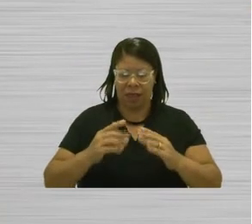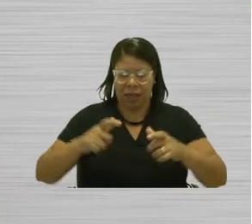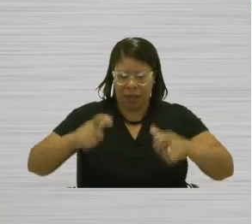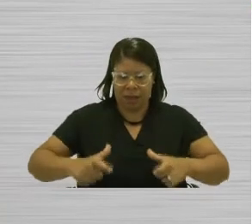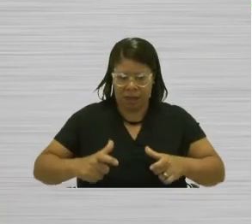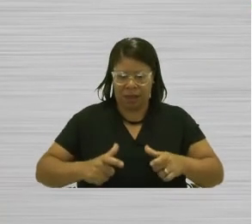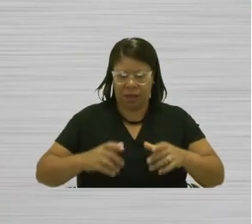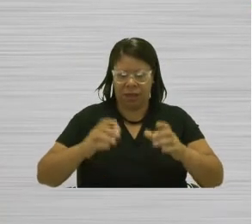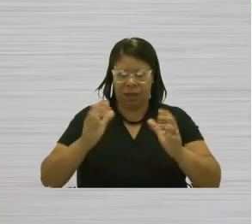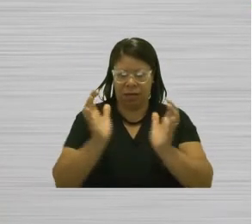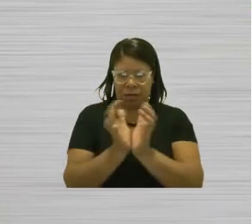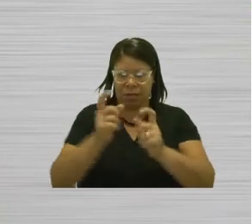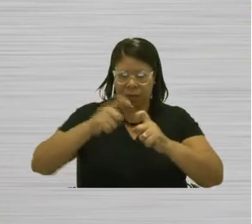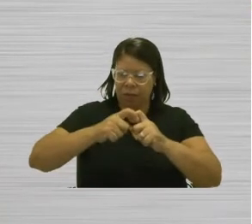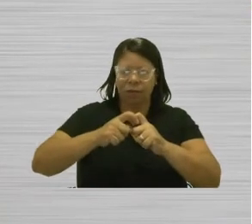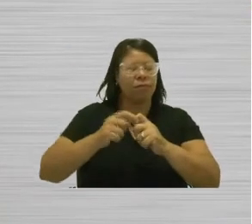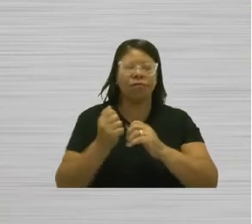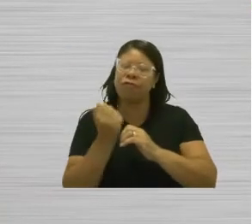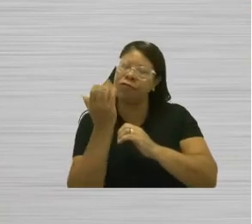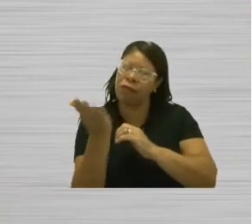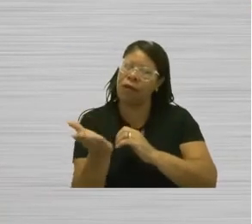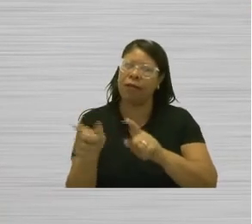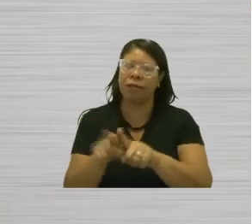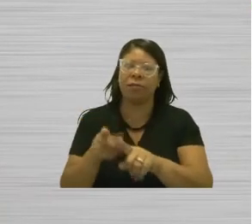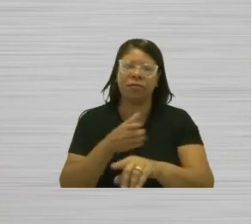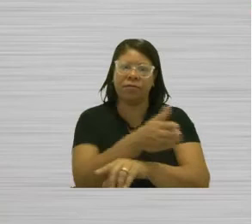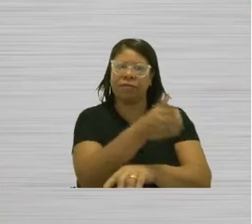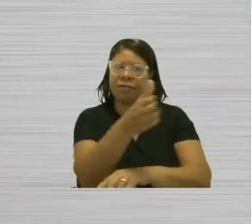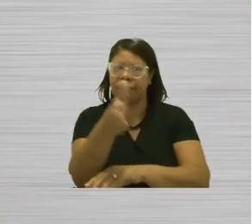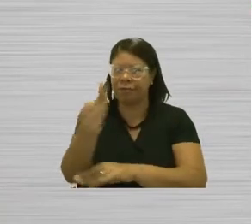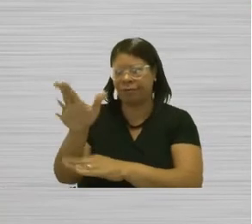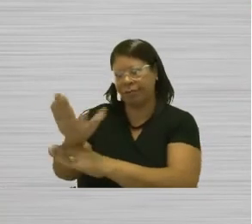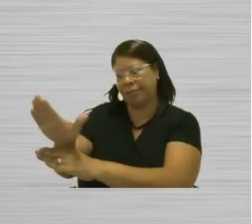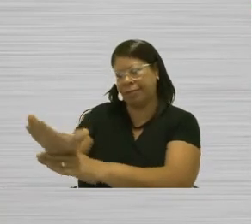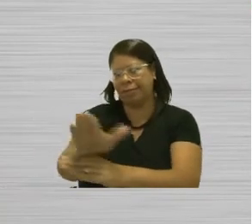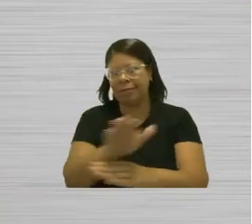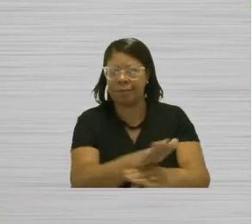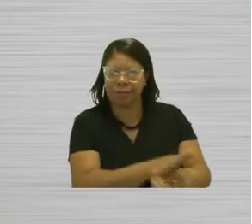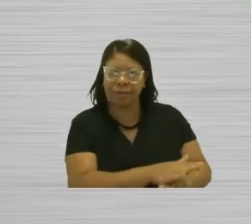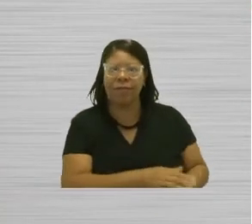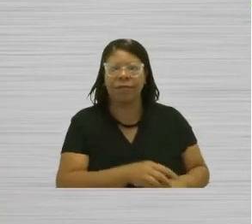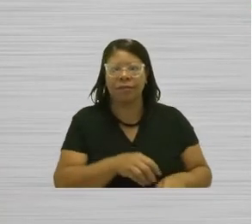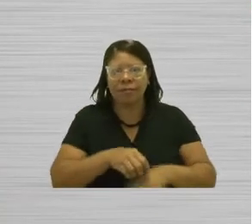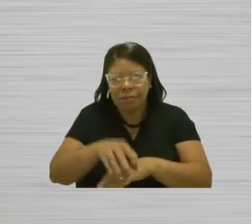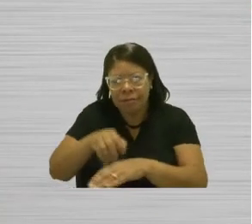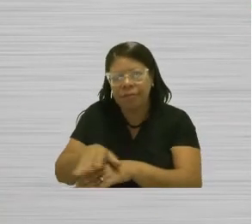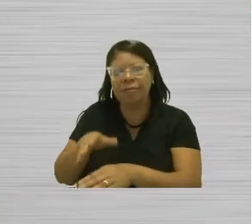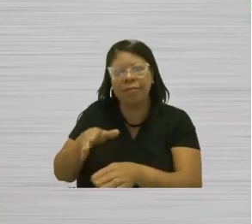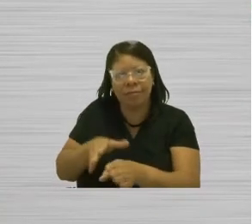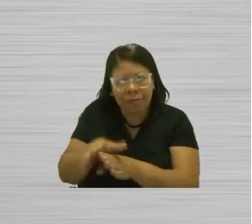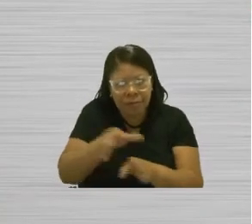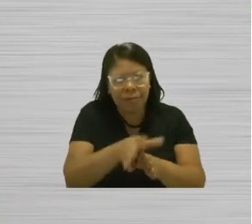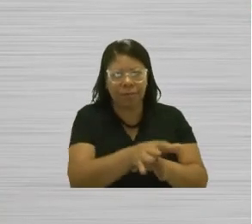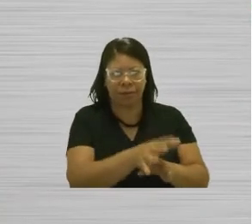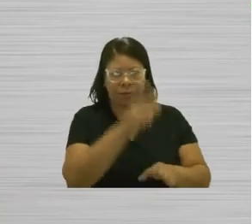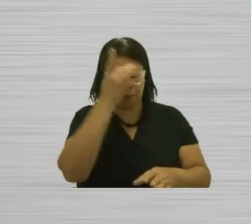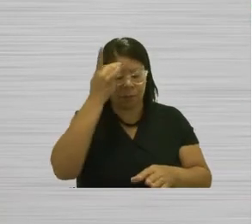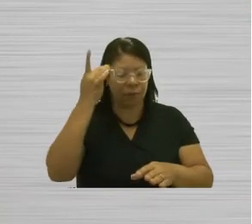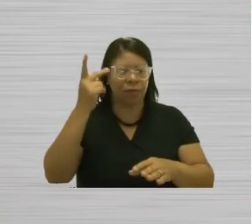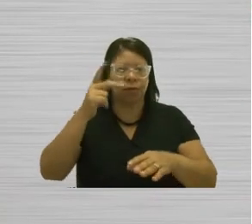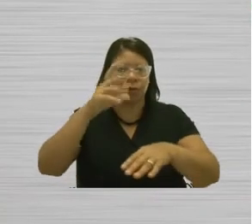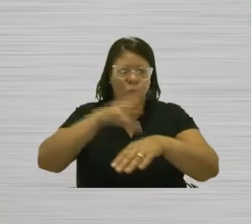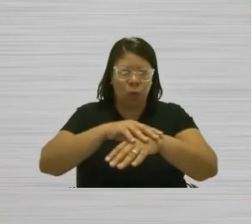orientações de saúde, fazem a testagem rápida para hepatite, sífilis, HIV. E nós tivemos números